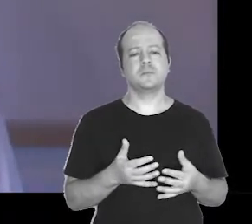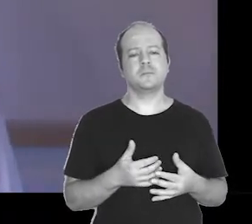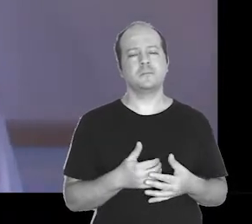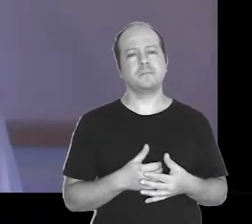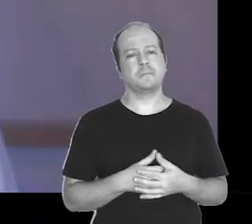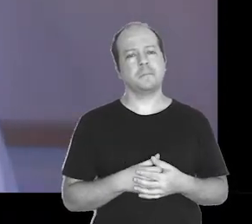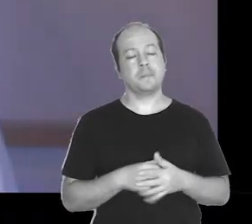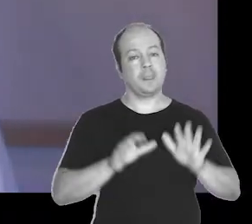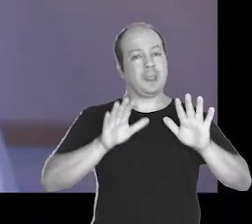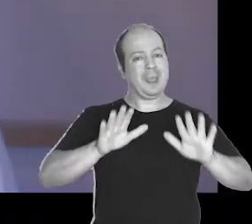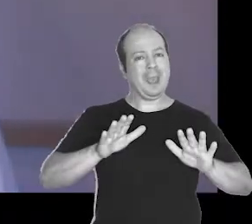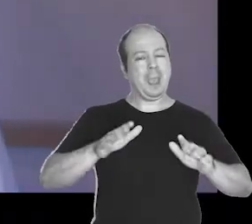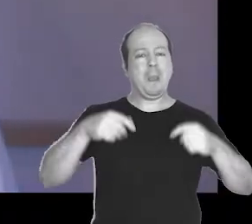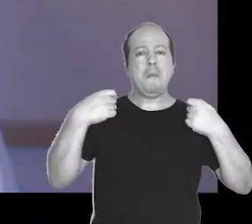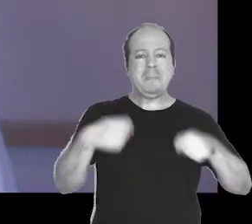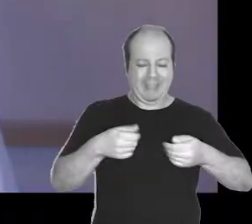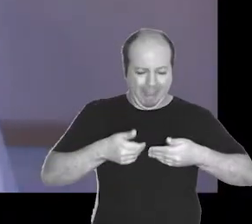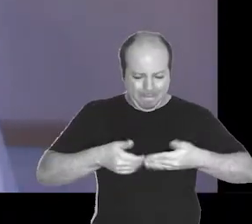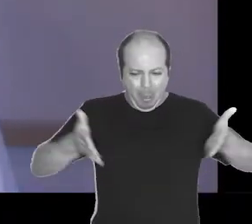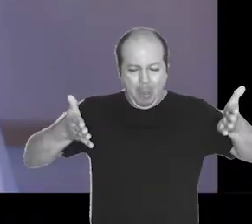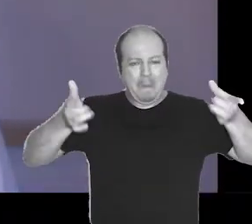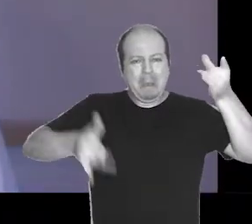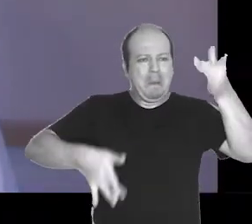Nunca abrimos mão de nada.